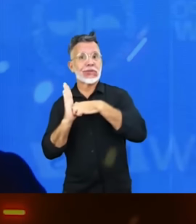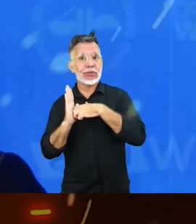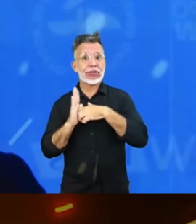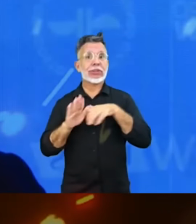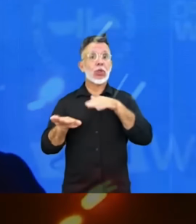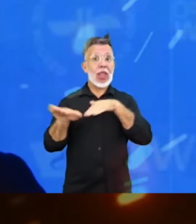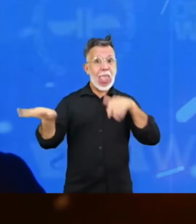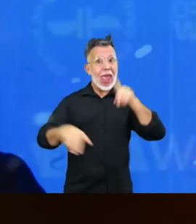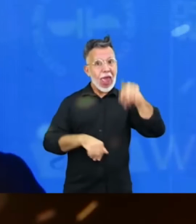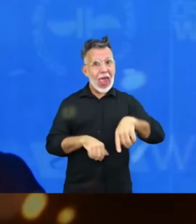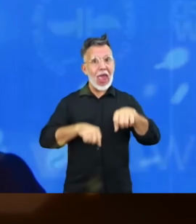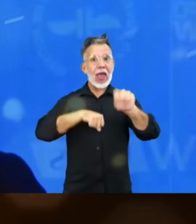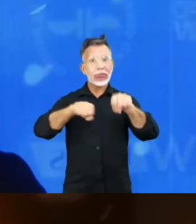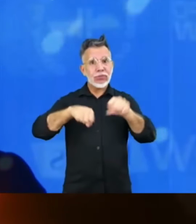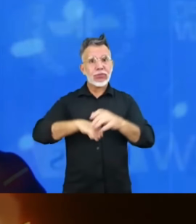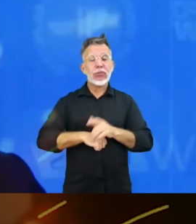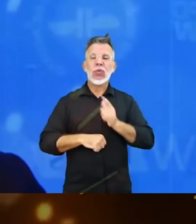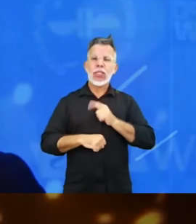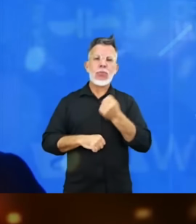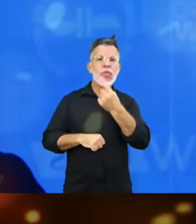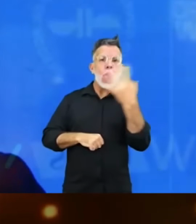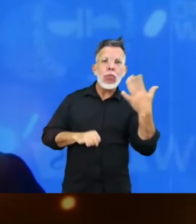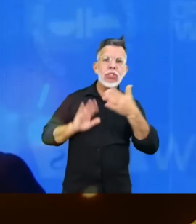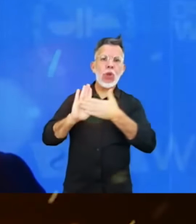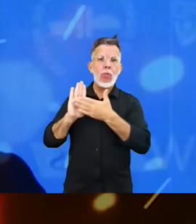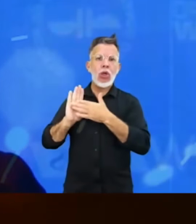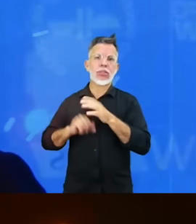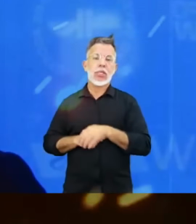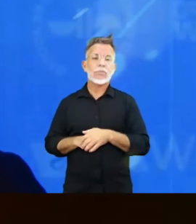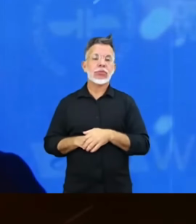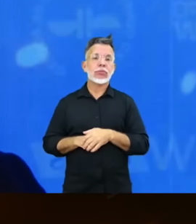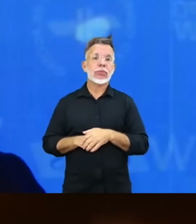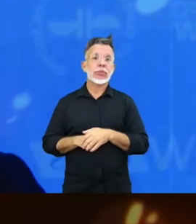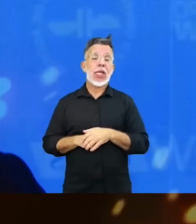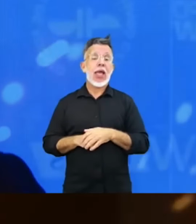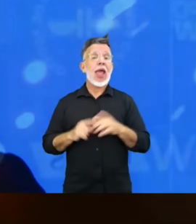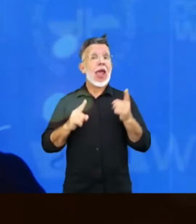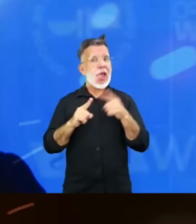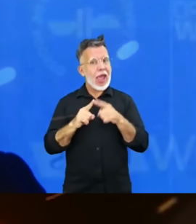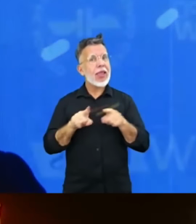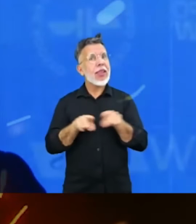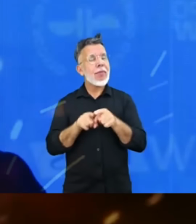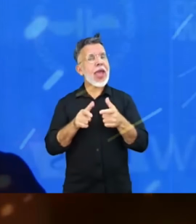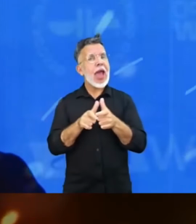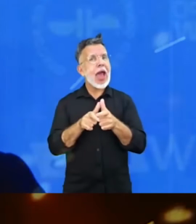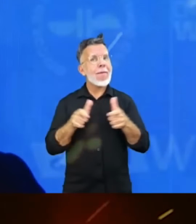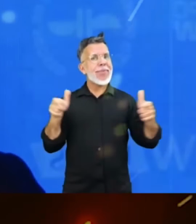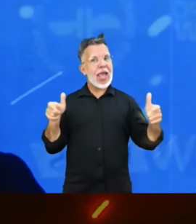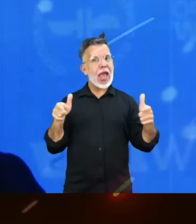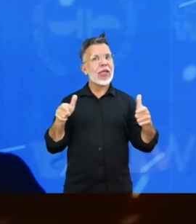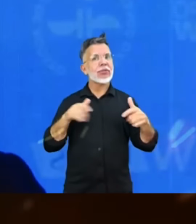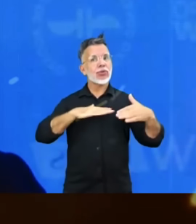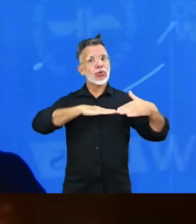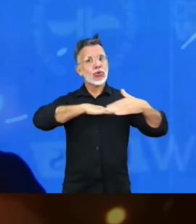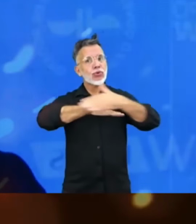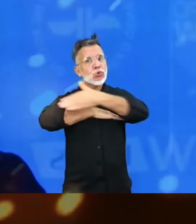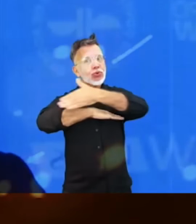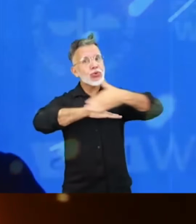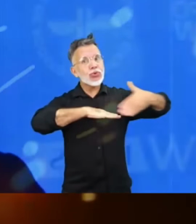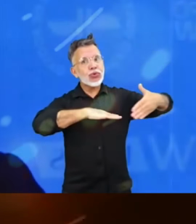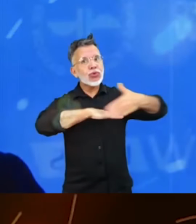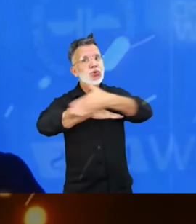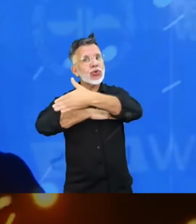Algumas propostas o uma delas é também ampliar as faixas azuis porque isso ajuda bastante nessa segurança e